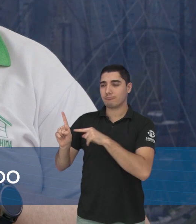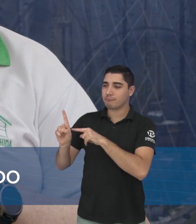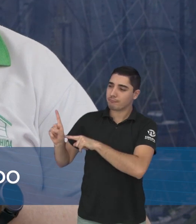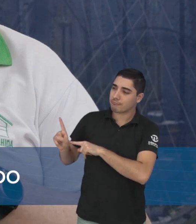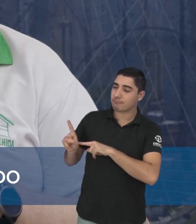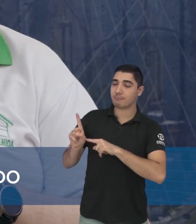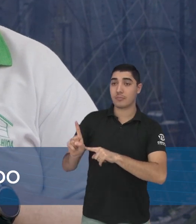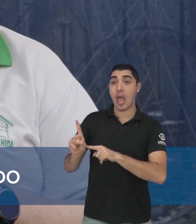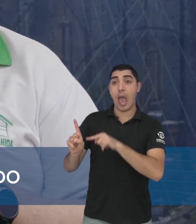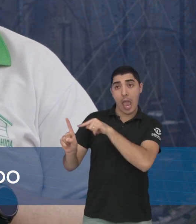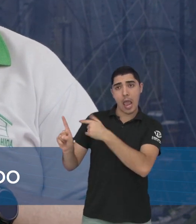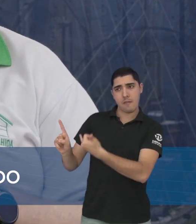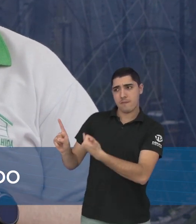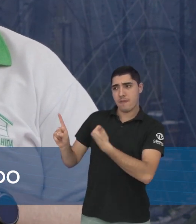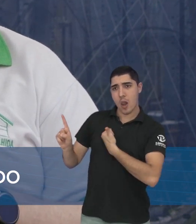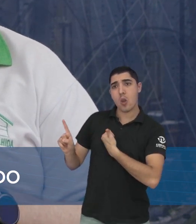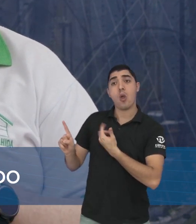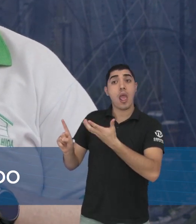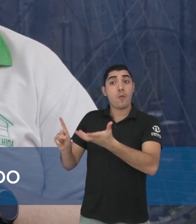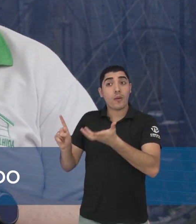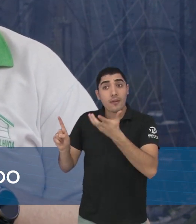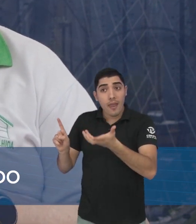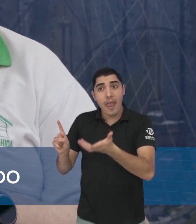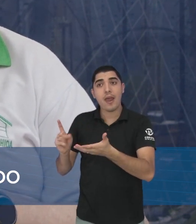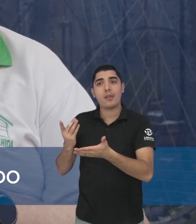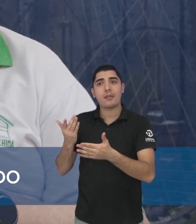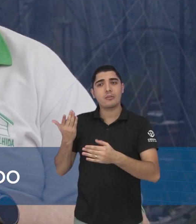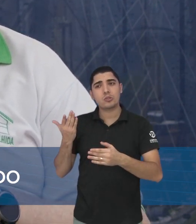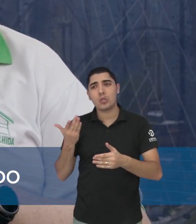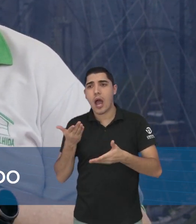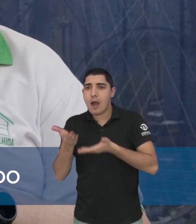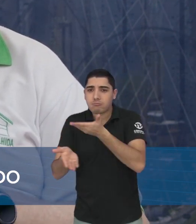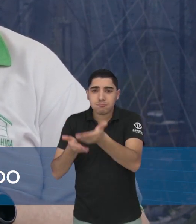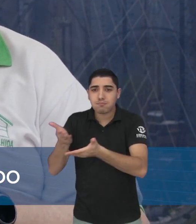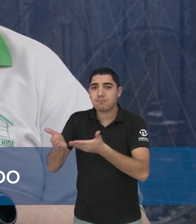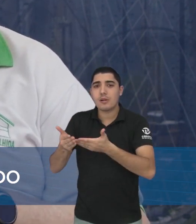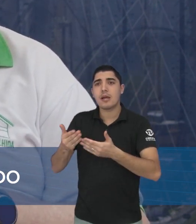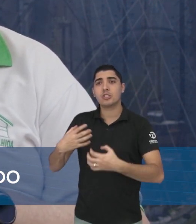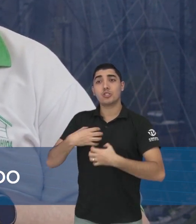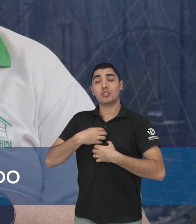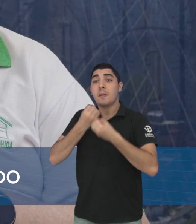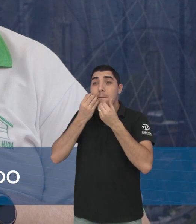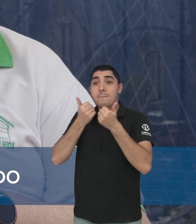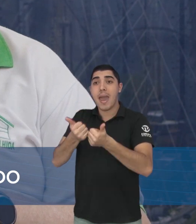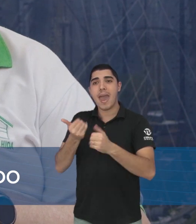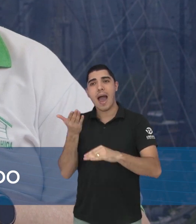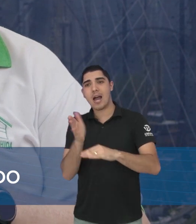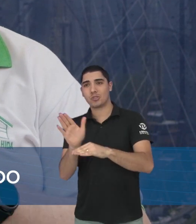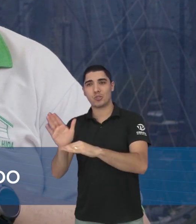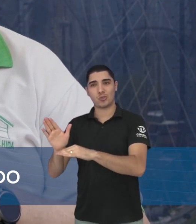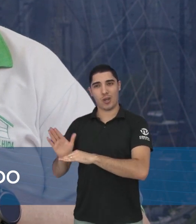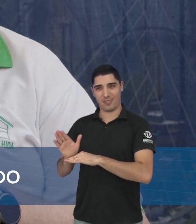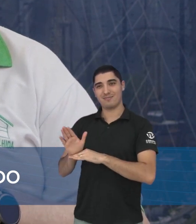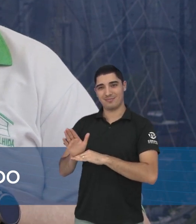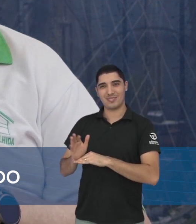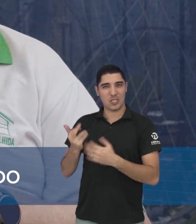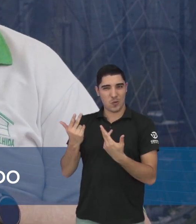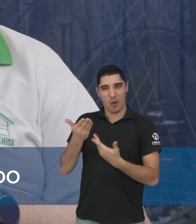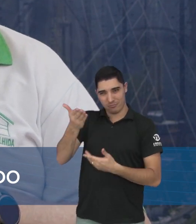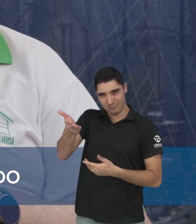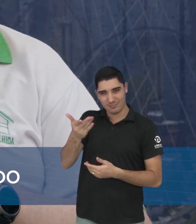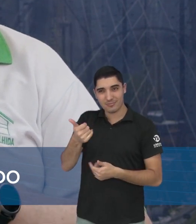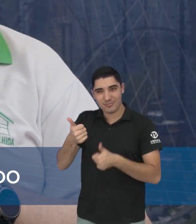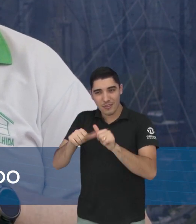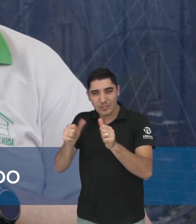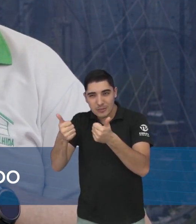vêm, que chegam até nós e quer praticar o bem a partir da dor, como você colocou, Dani,